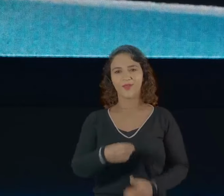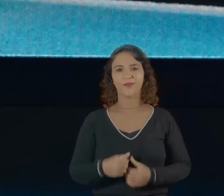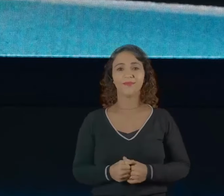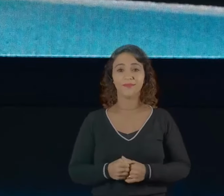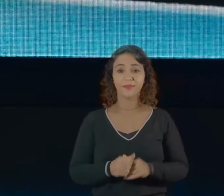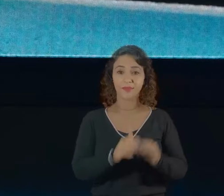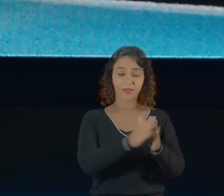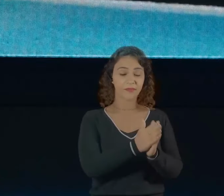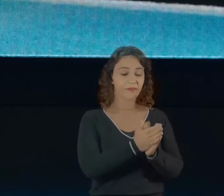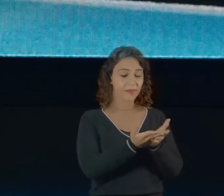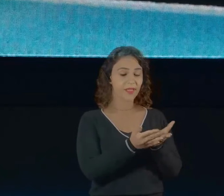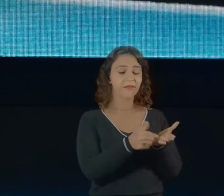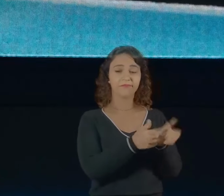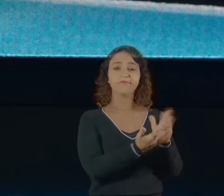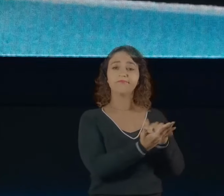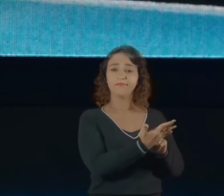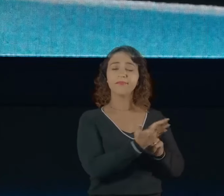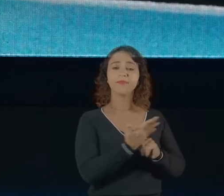Diz a palavra de Deus,